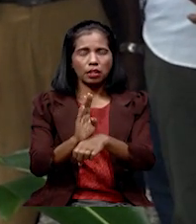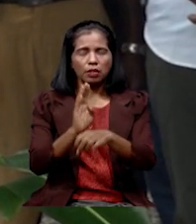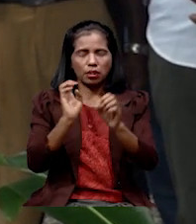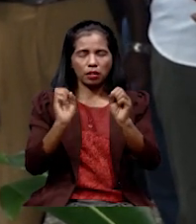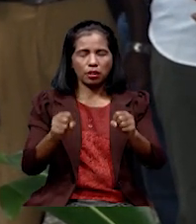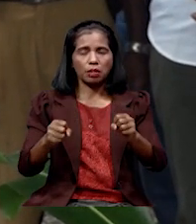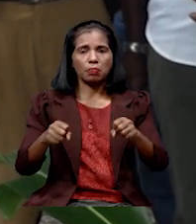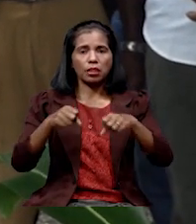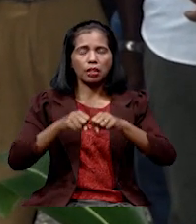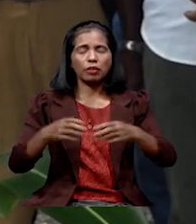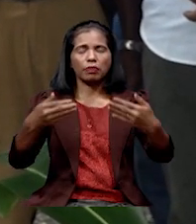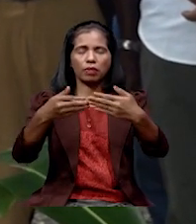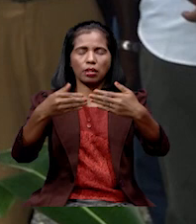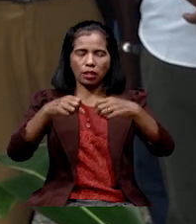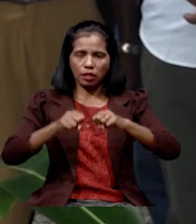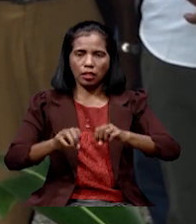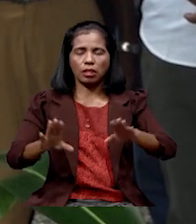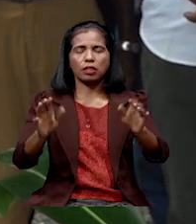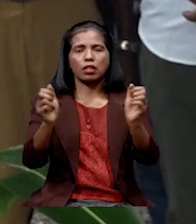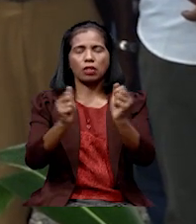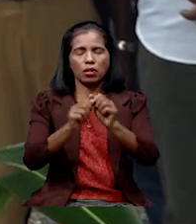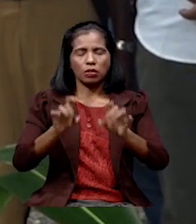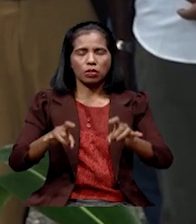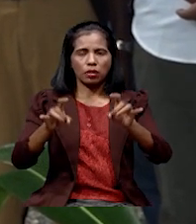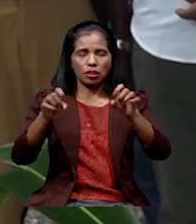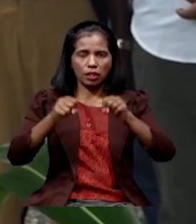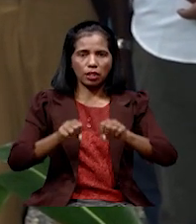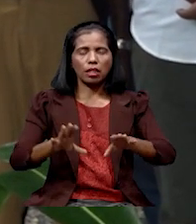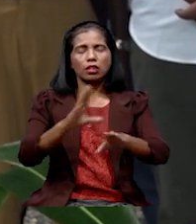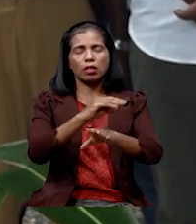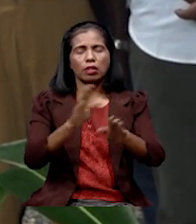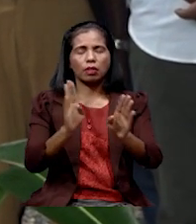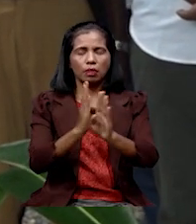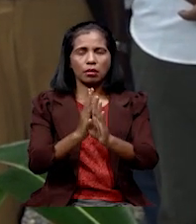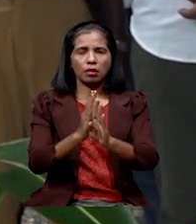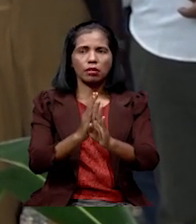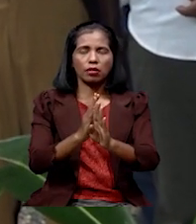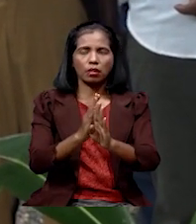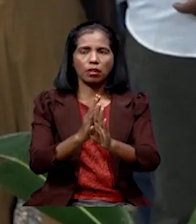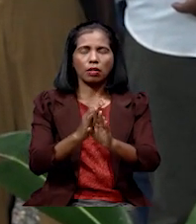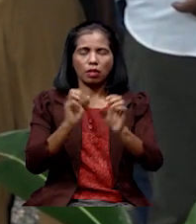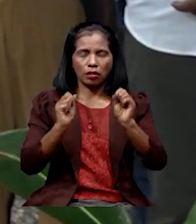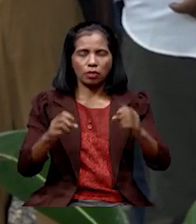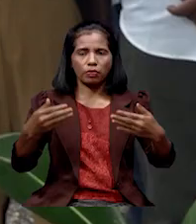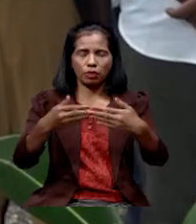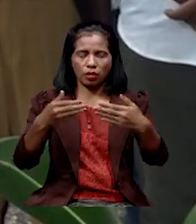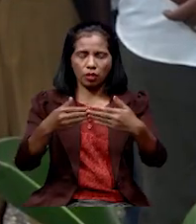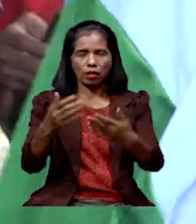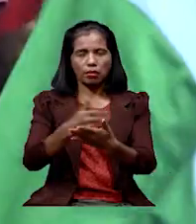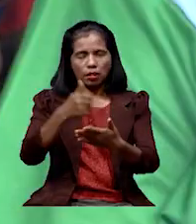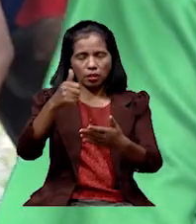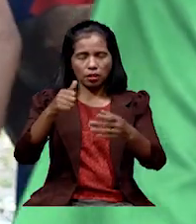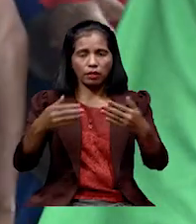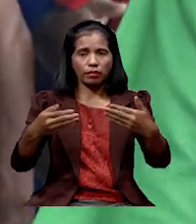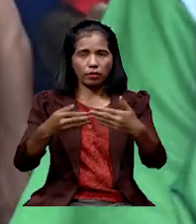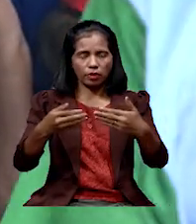fronteira marítima Indonésia Timor Leste Manambo fronteira marítima Austrália. Ia fati